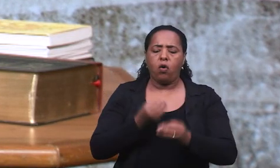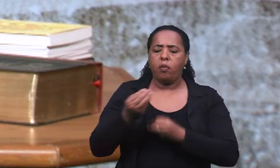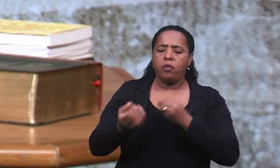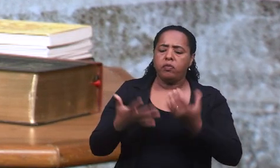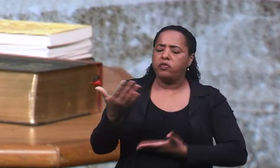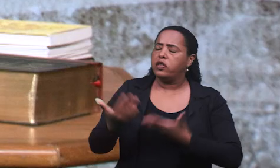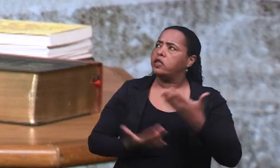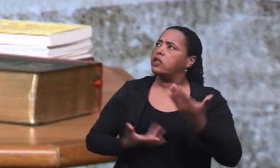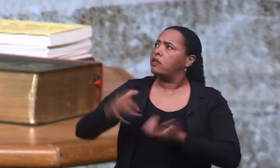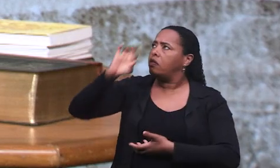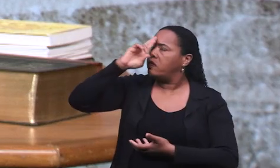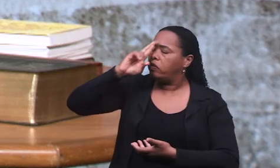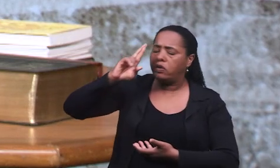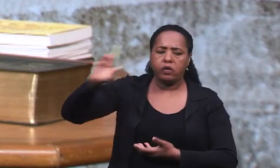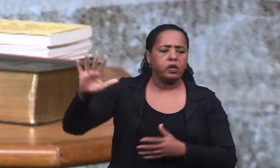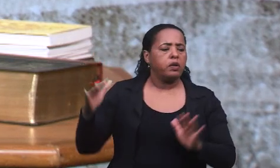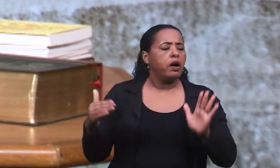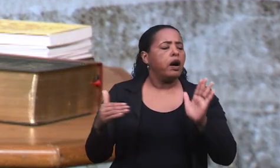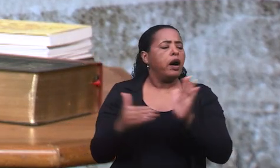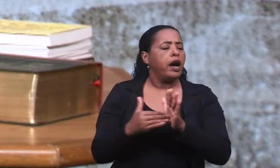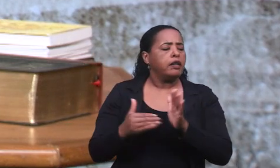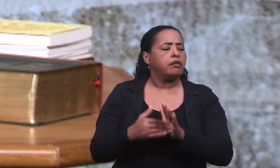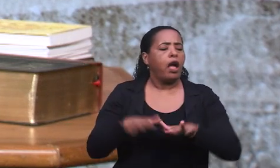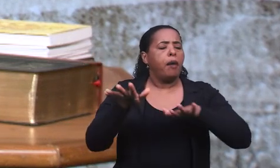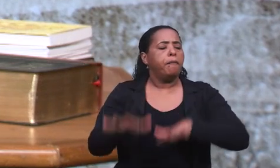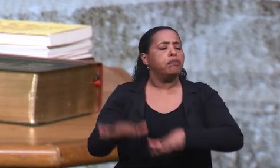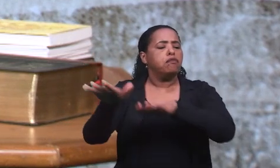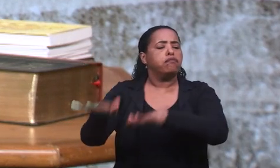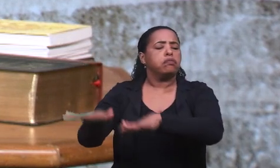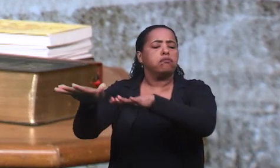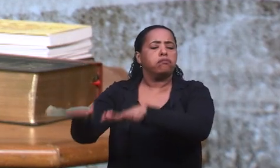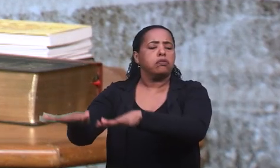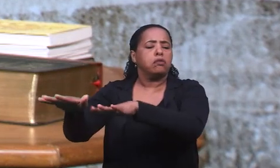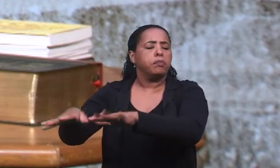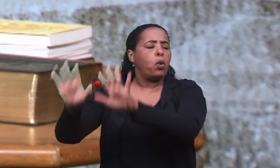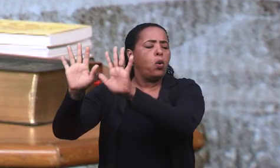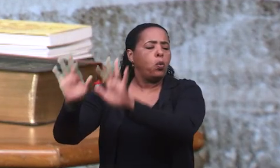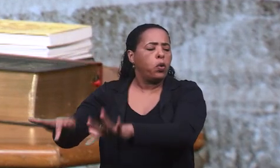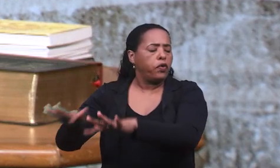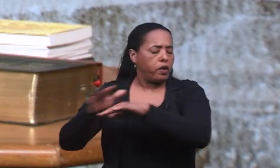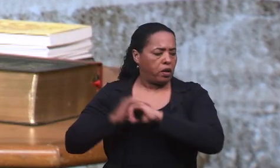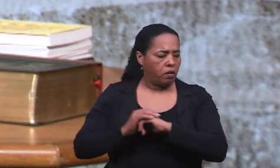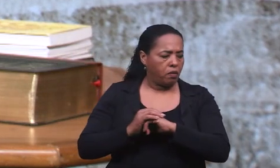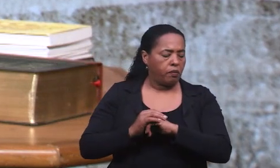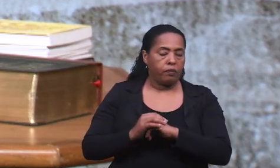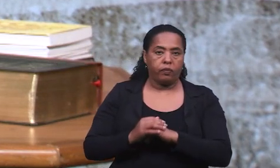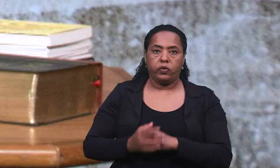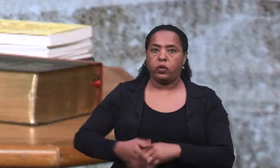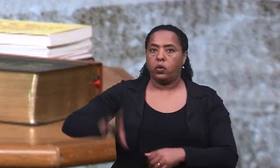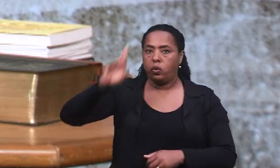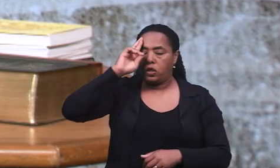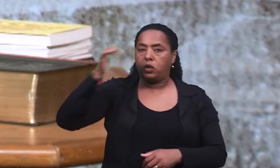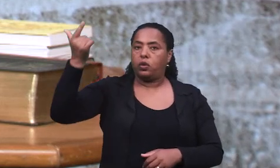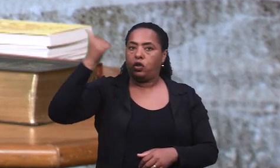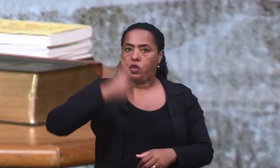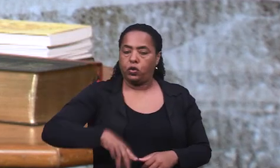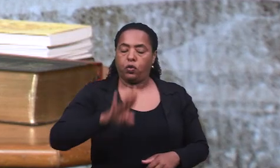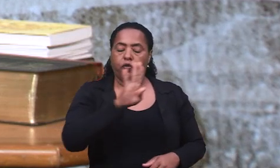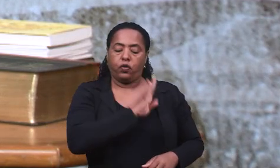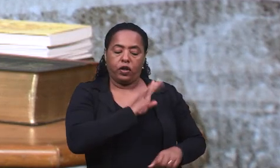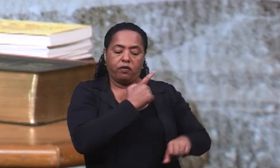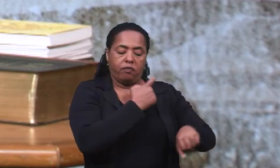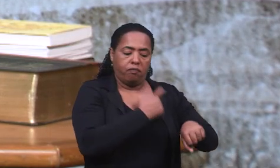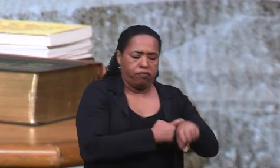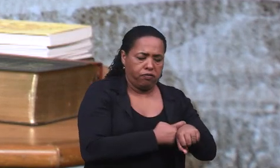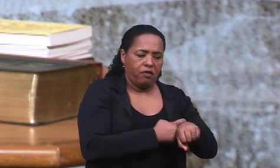servir ao Senhor até que cheguemos lá. O Senhor, porém, endureceu o coração de Faraó,